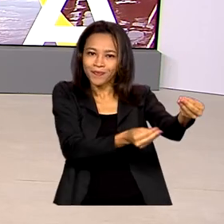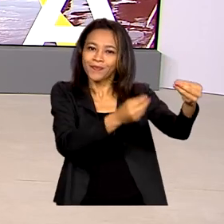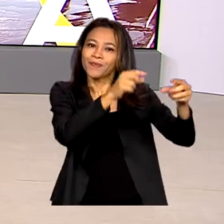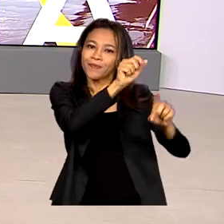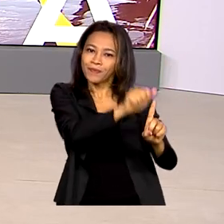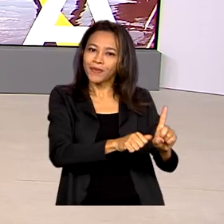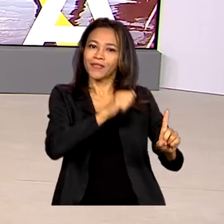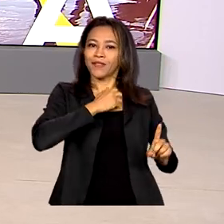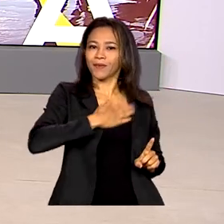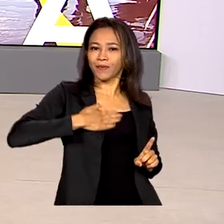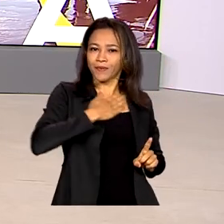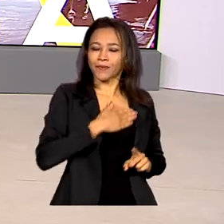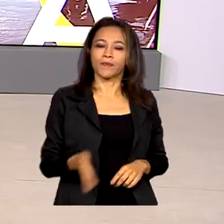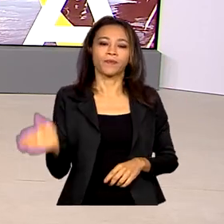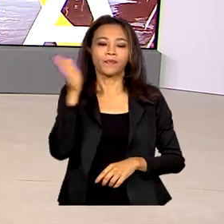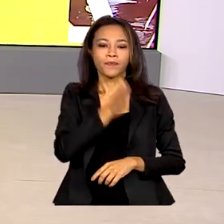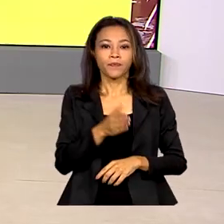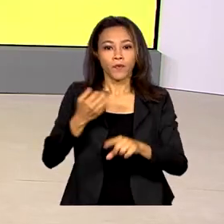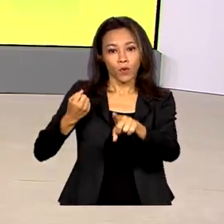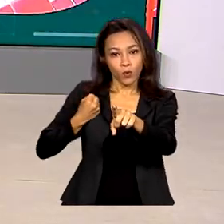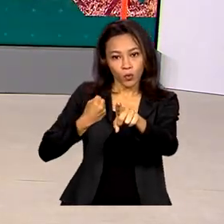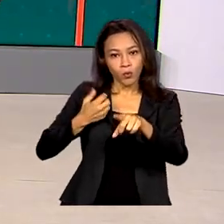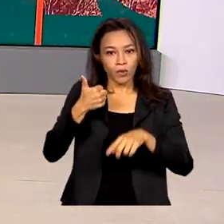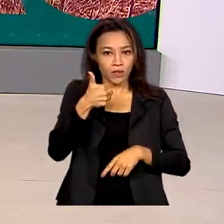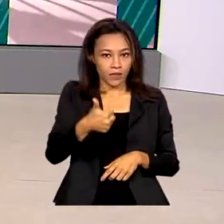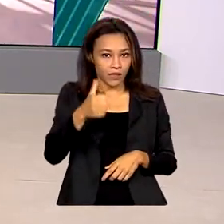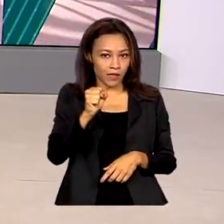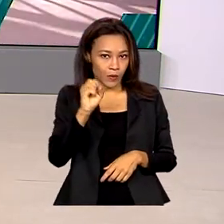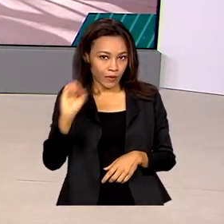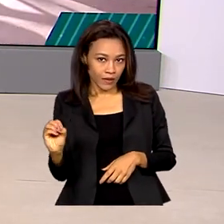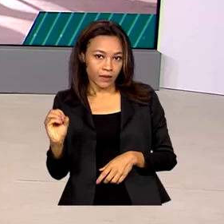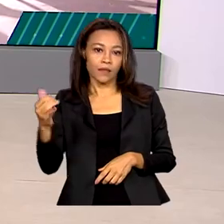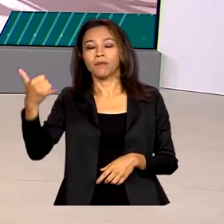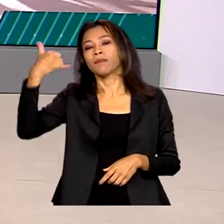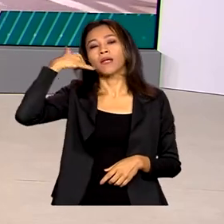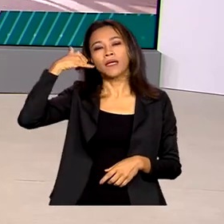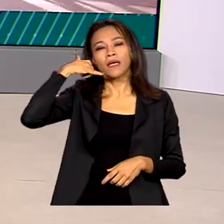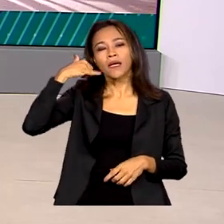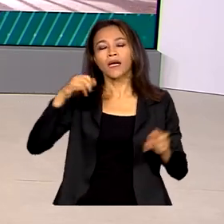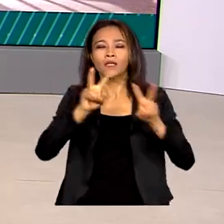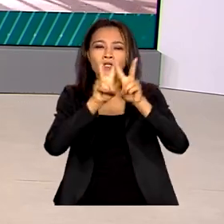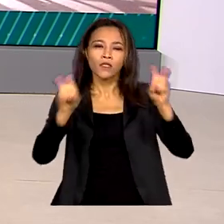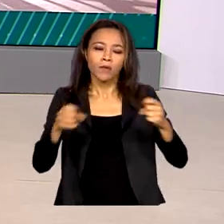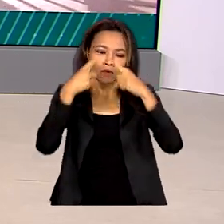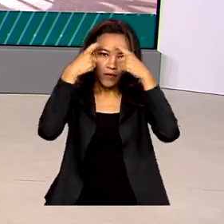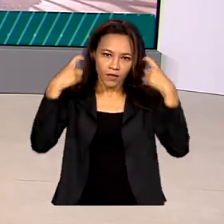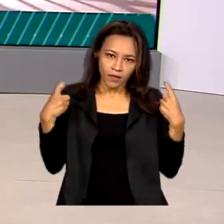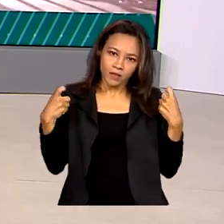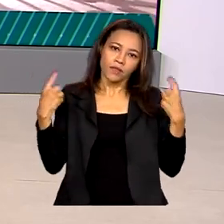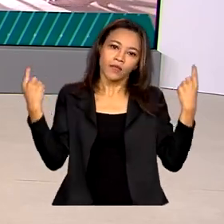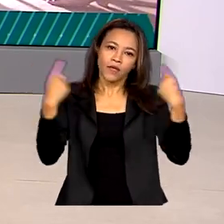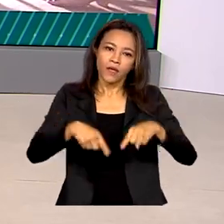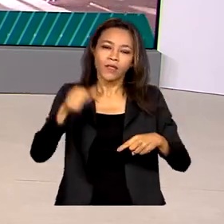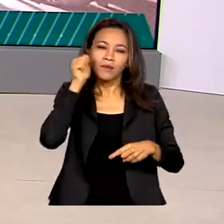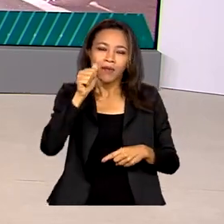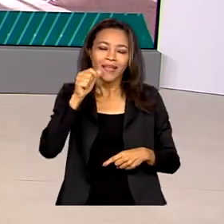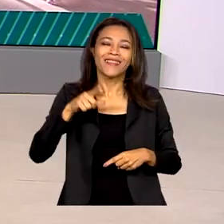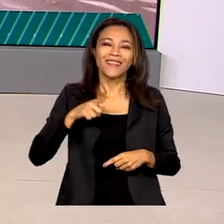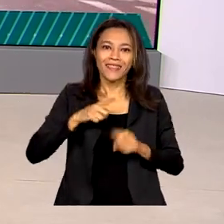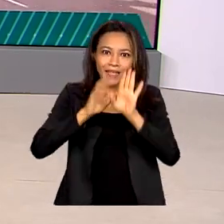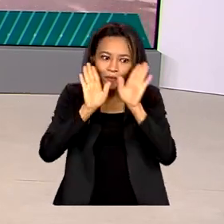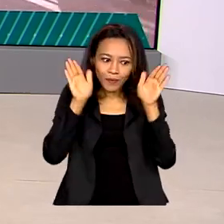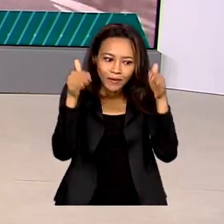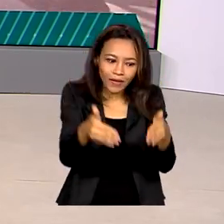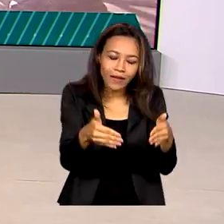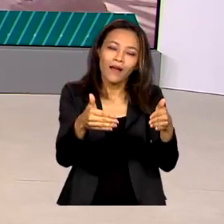O serviço Ligue 180 de orientação e encaminhamento de denúncias sobre a violência contra as mulheres passa a ter um canal exclusivo